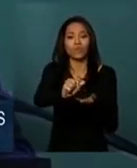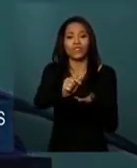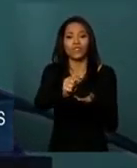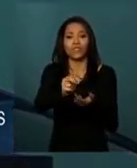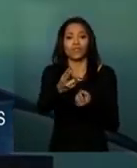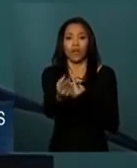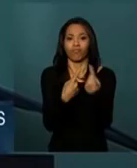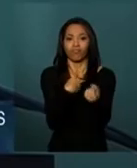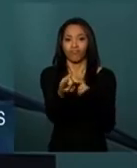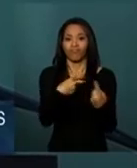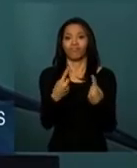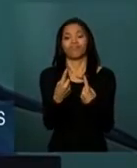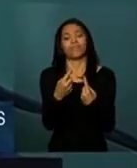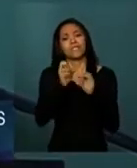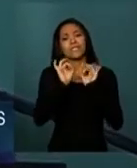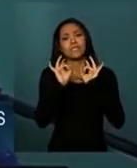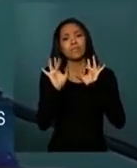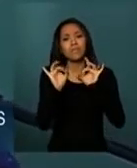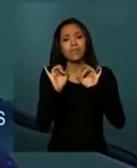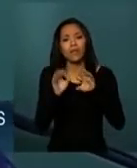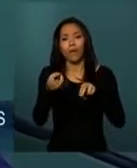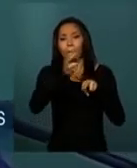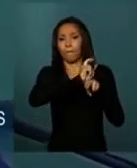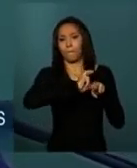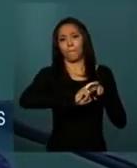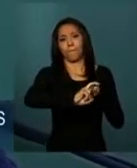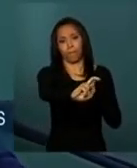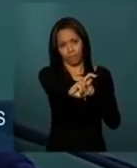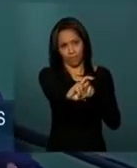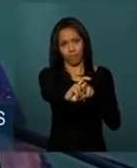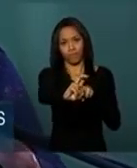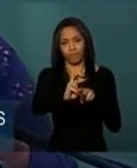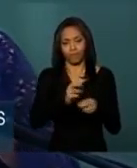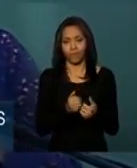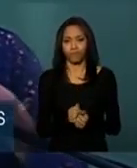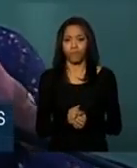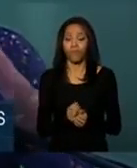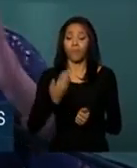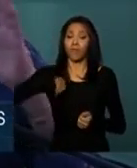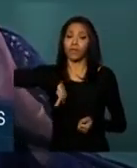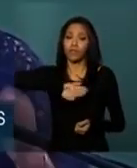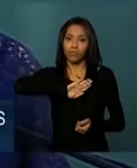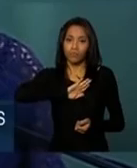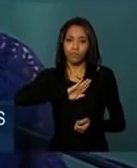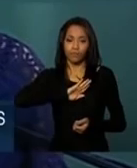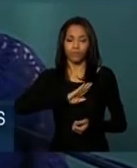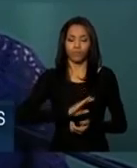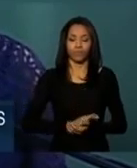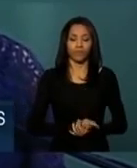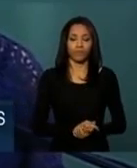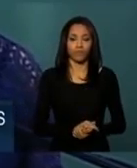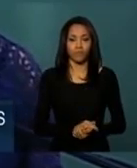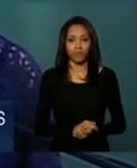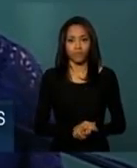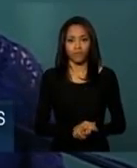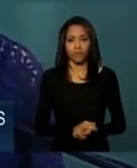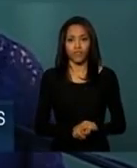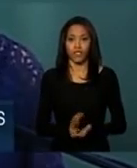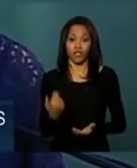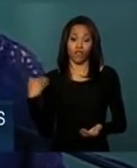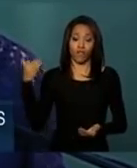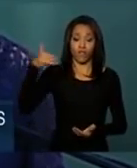especial metrô de superfície. Nós chegamos com esse